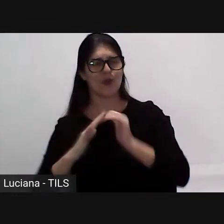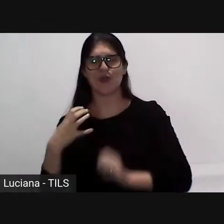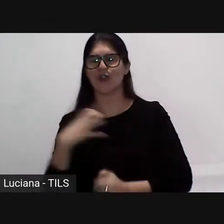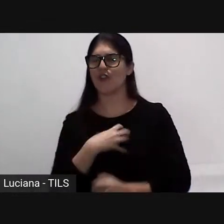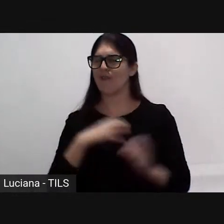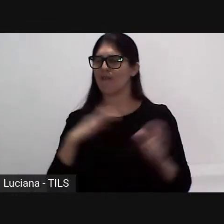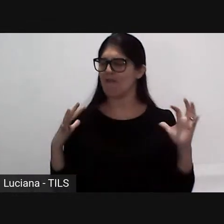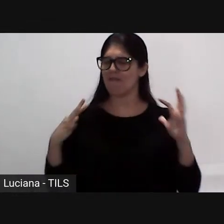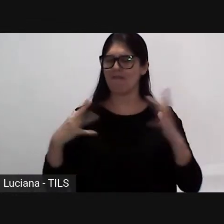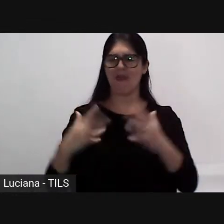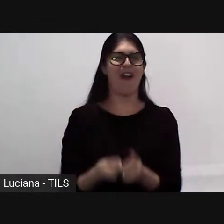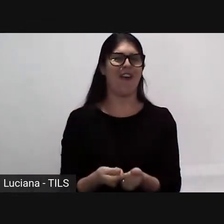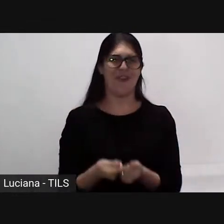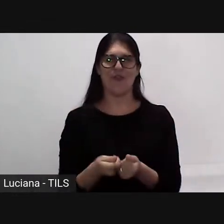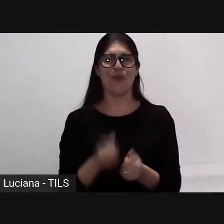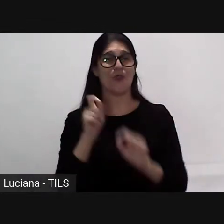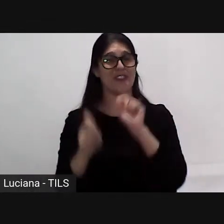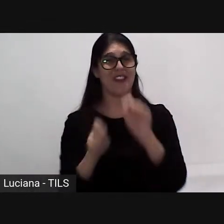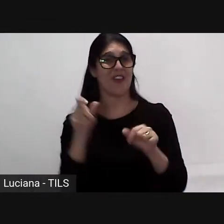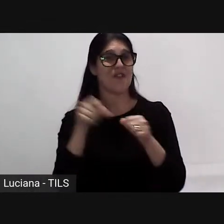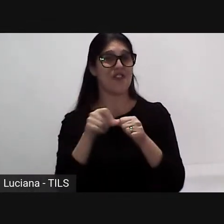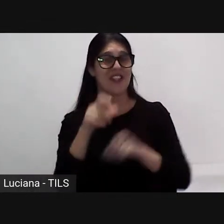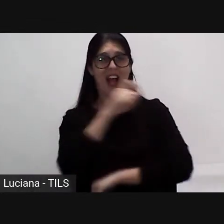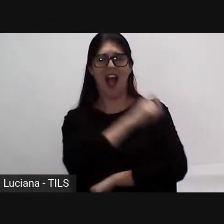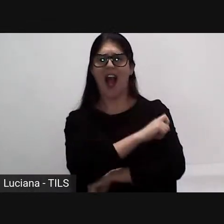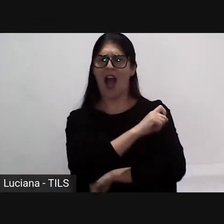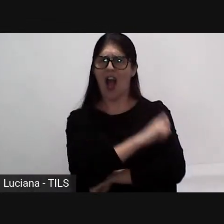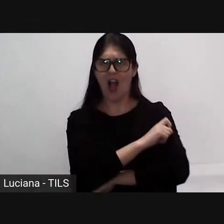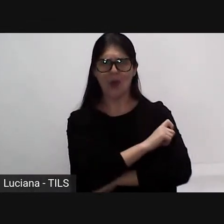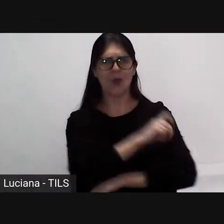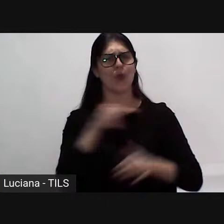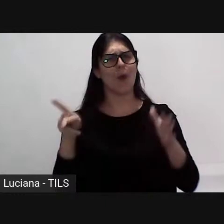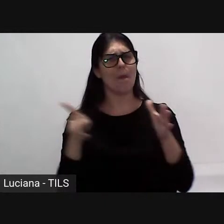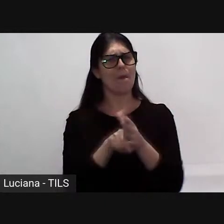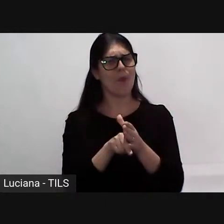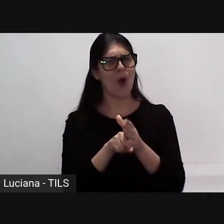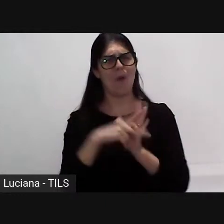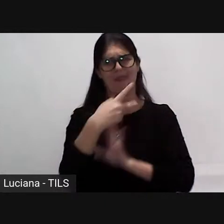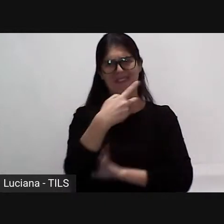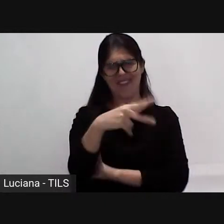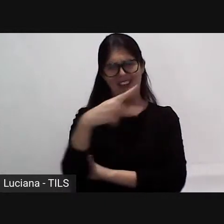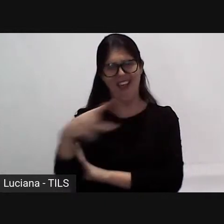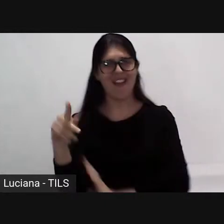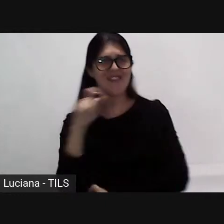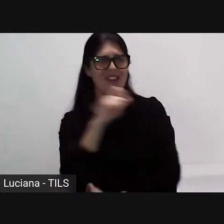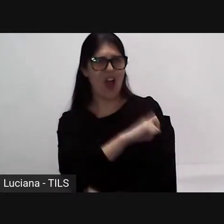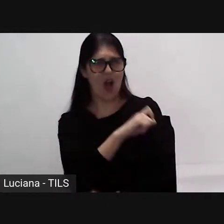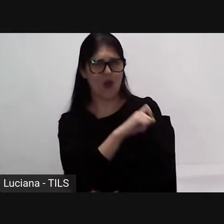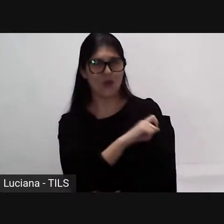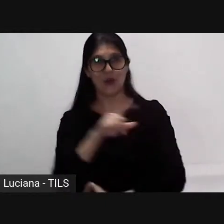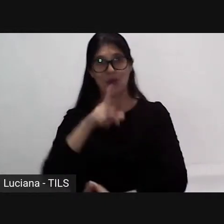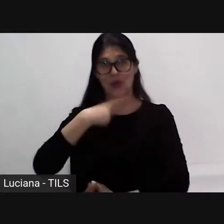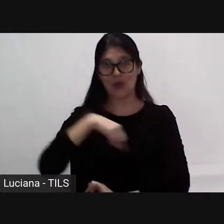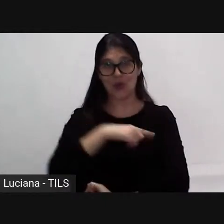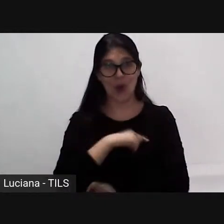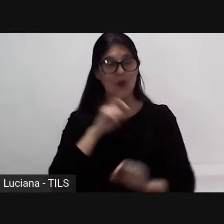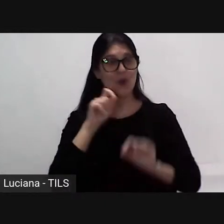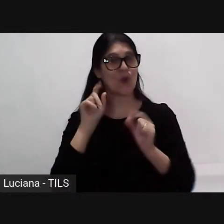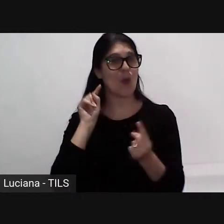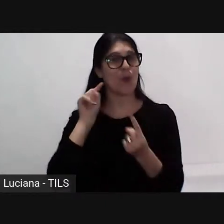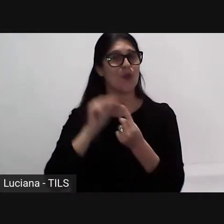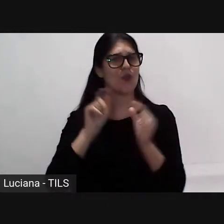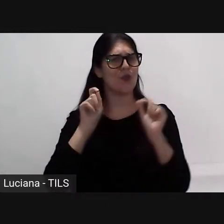maravilhosa pelos nossos estudantes, são produções dos nossos estudantes, para brilhantar essa noite